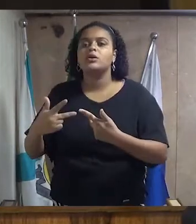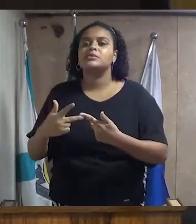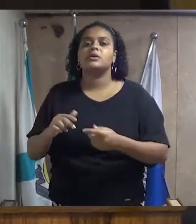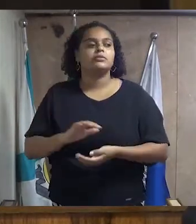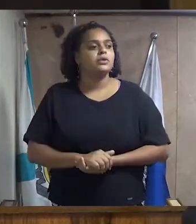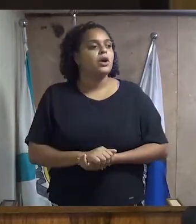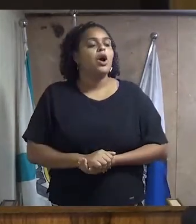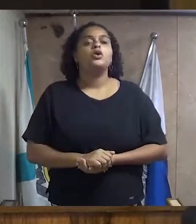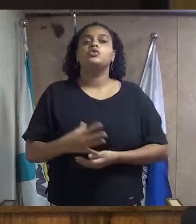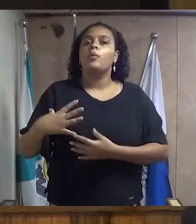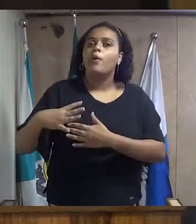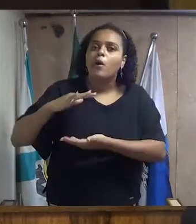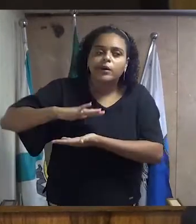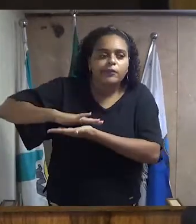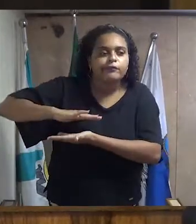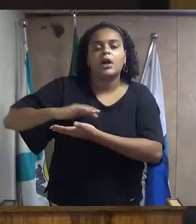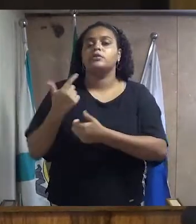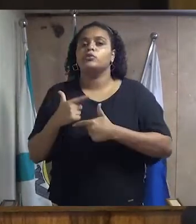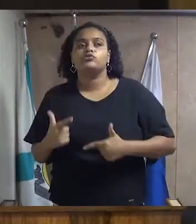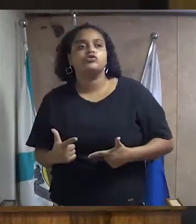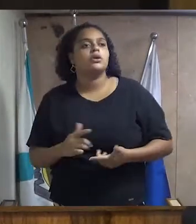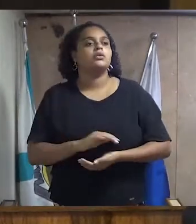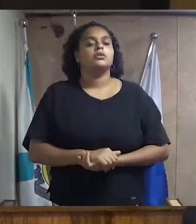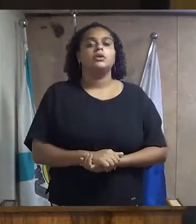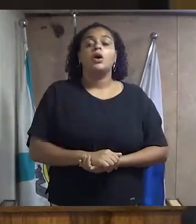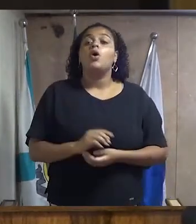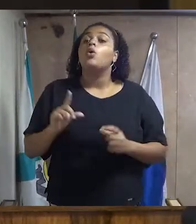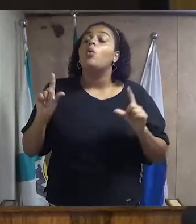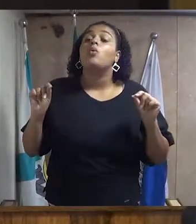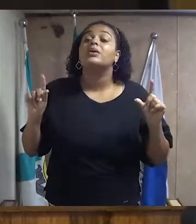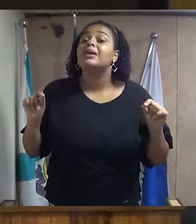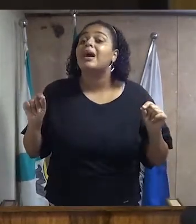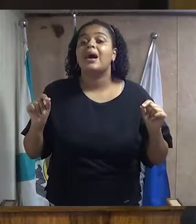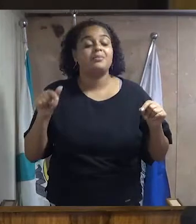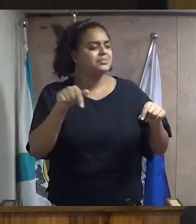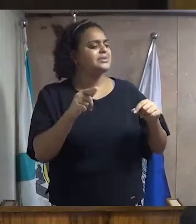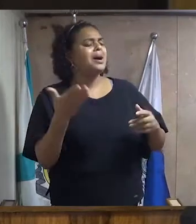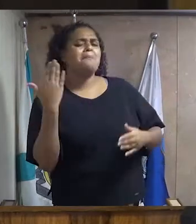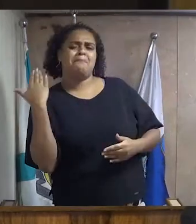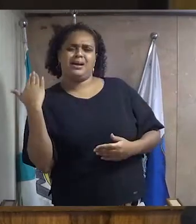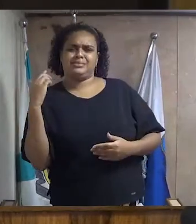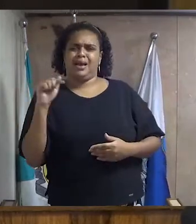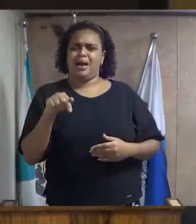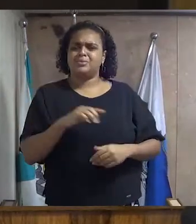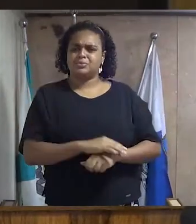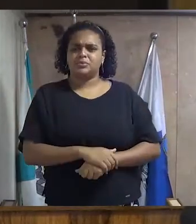uma tomografia e não tinha. Você imagina se nessa época aqui